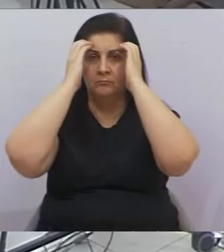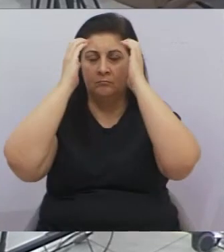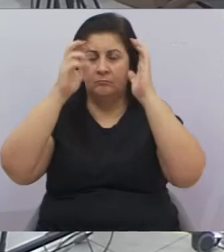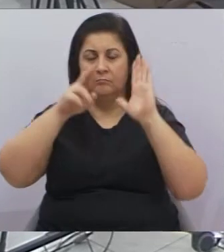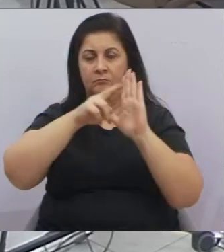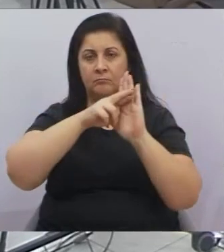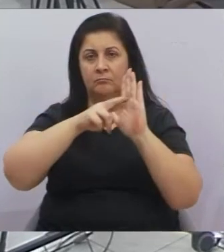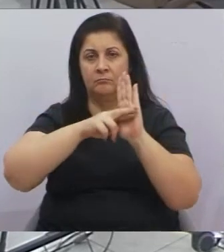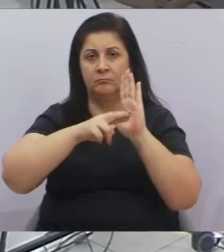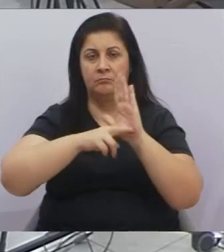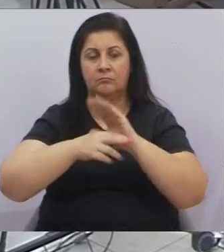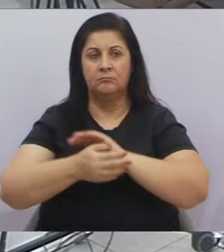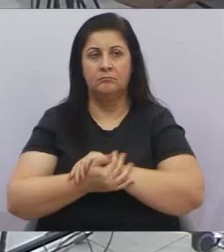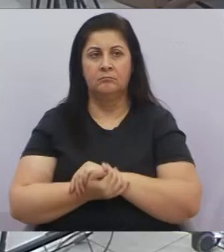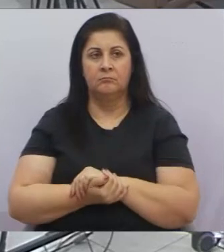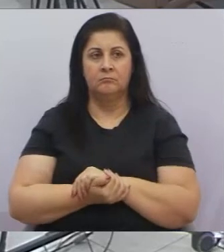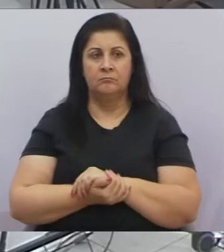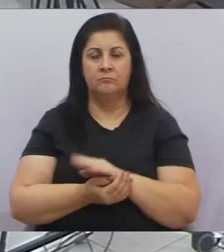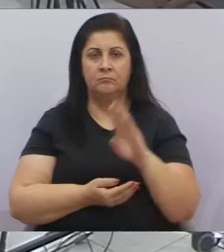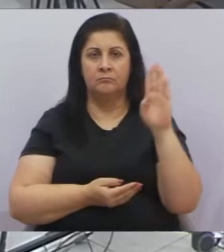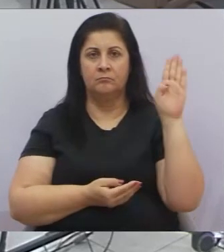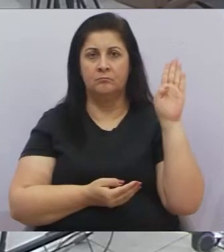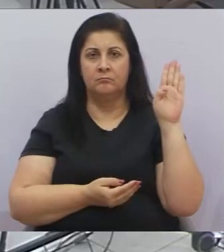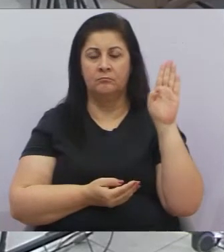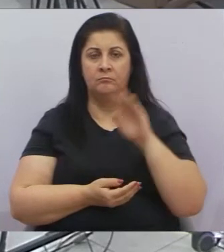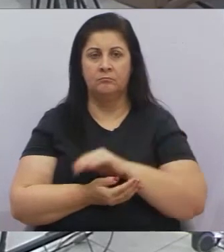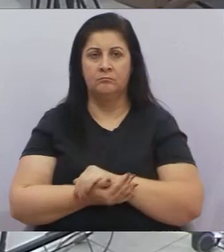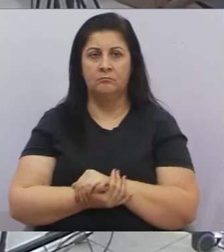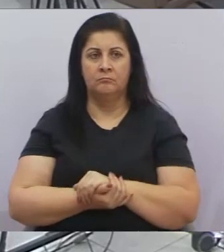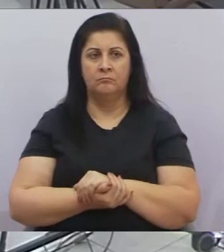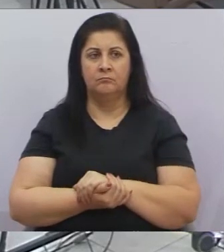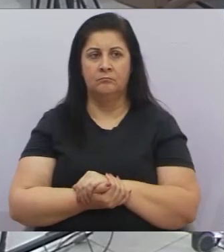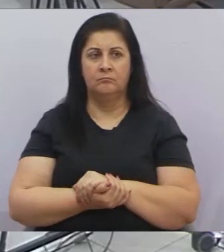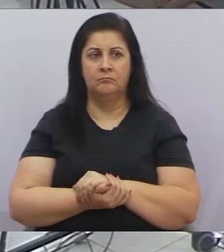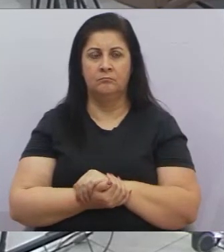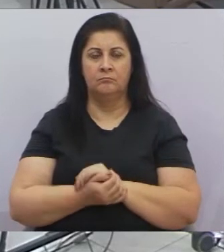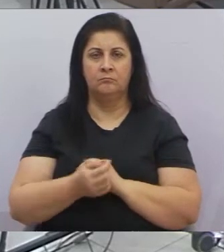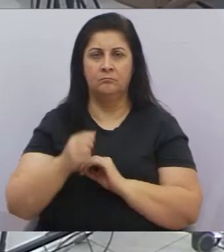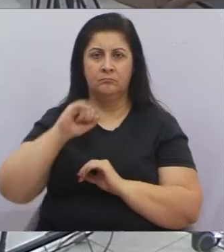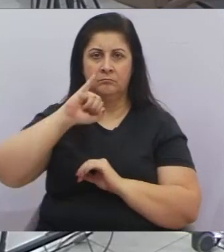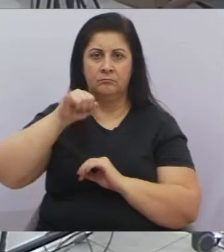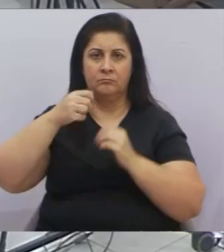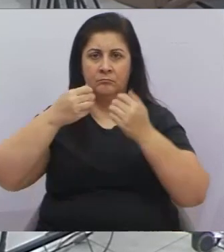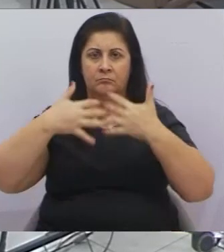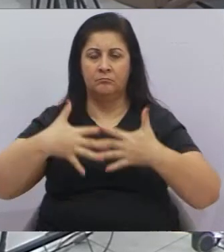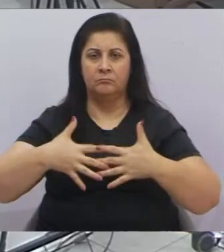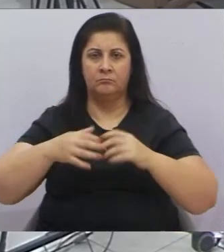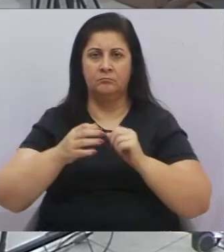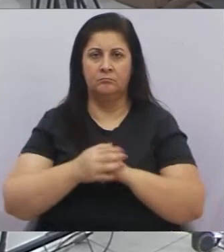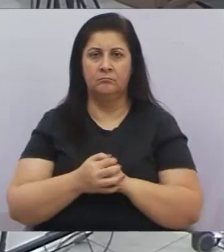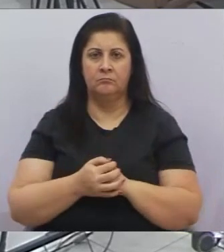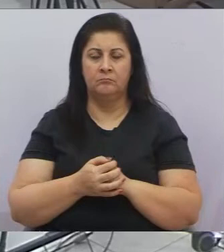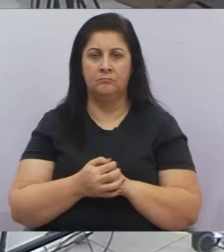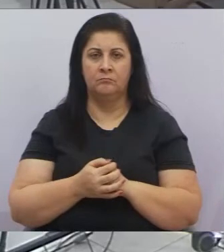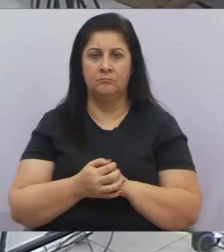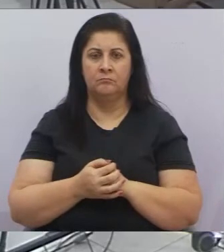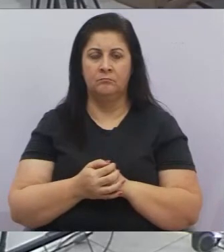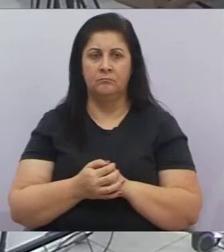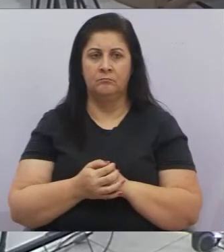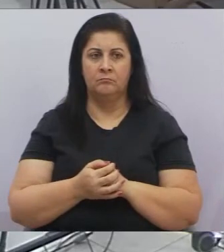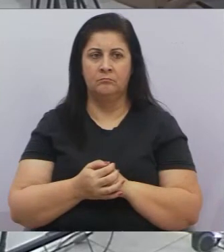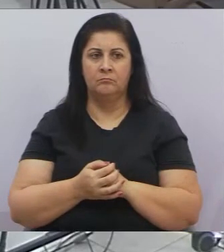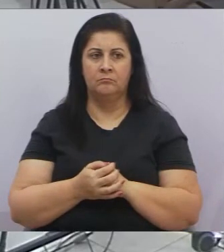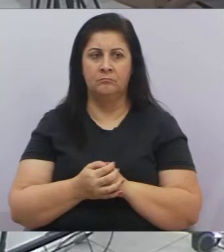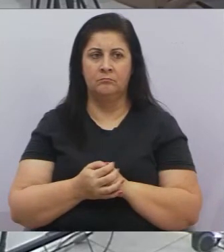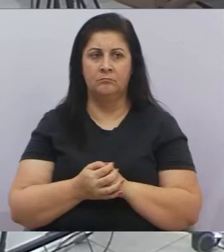regimental. Como voto, senhor presidente, pela ordem, só uma justificativa a respeito da subemenda. Subemenda não